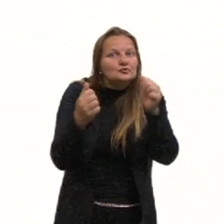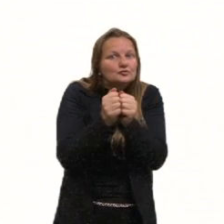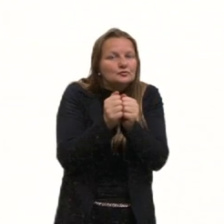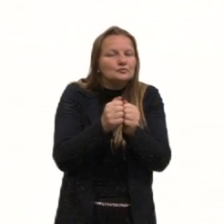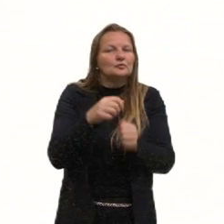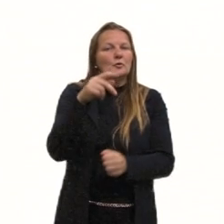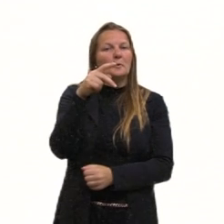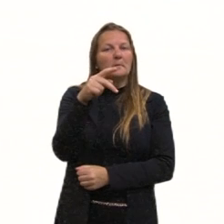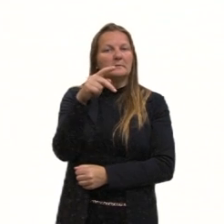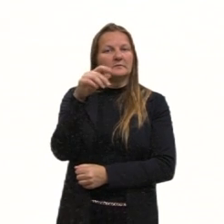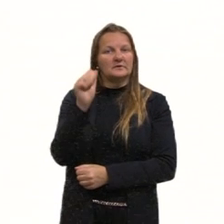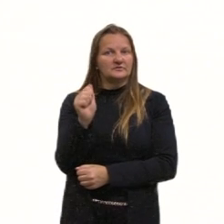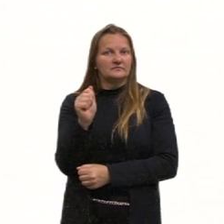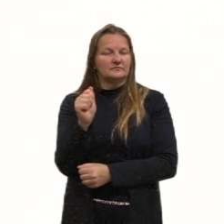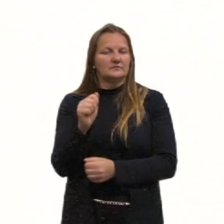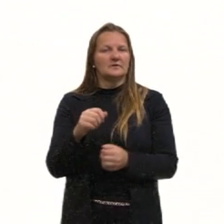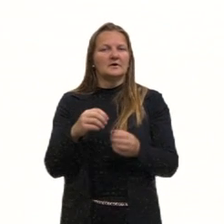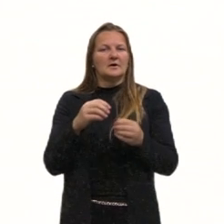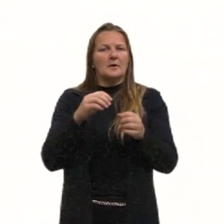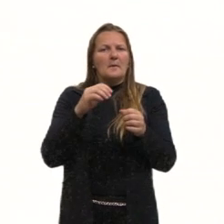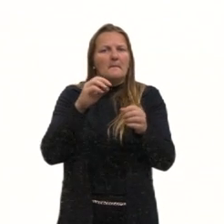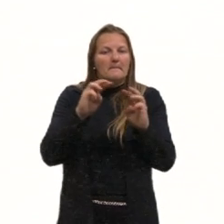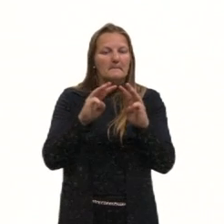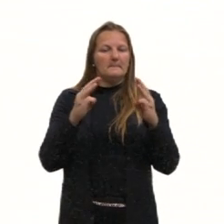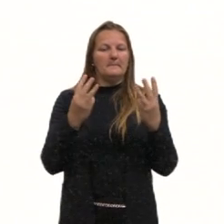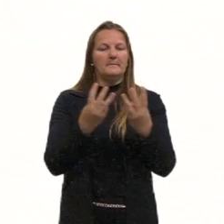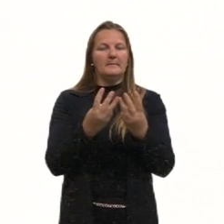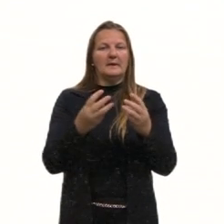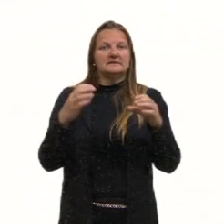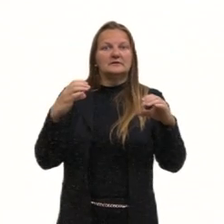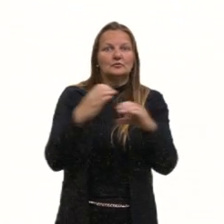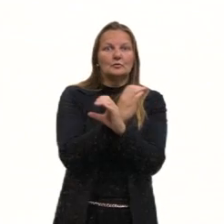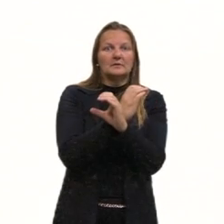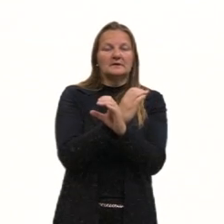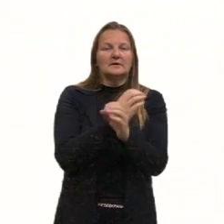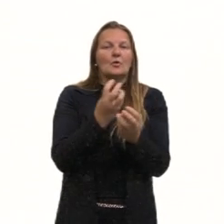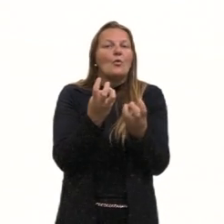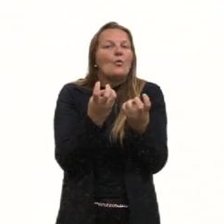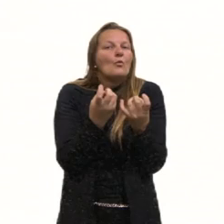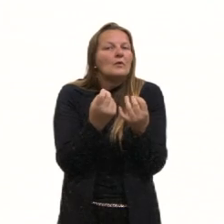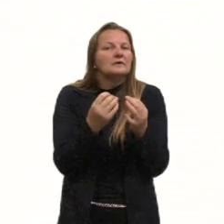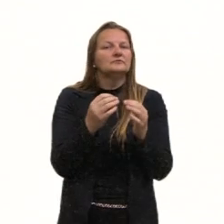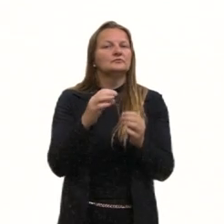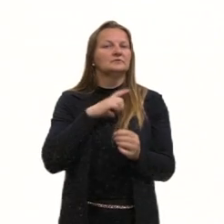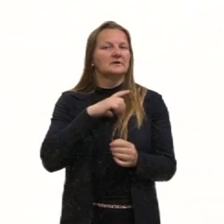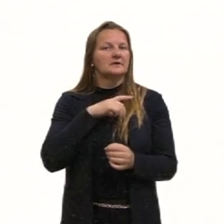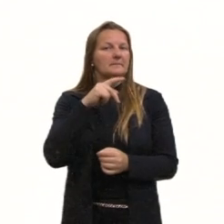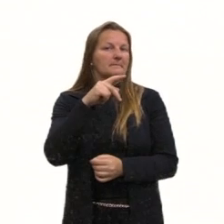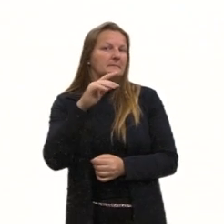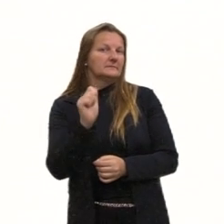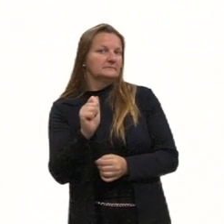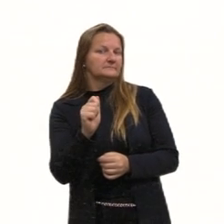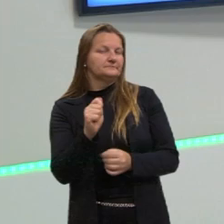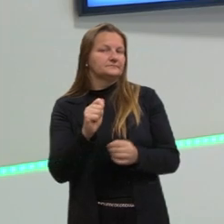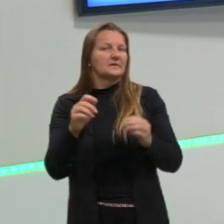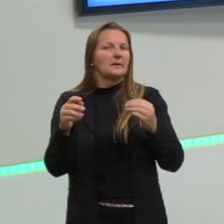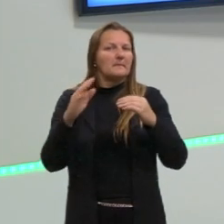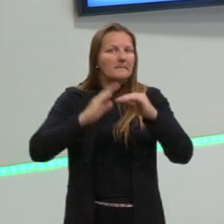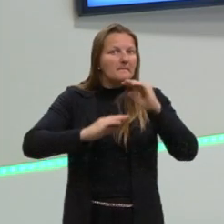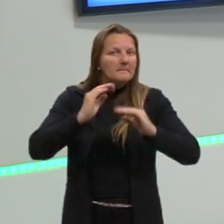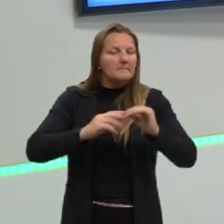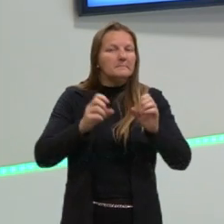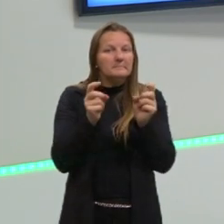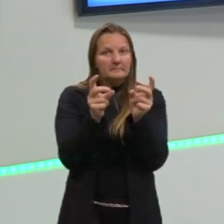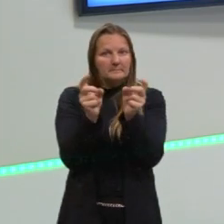então através da massa bruta eu não consigo dizer com certeza se ele tem ou não o princípio ativo necessário para ser